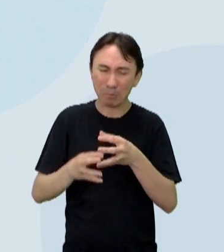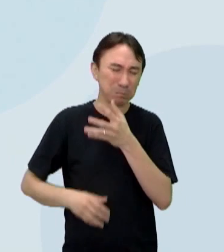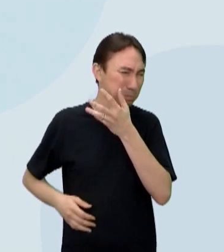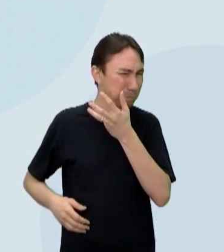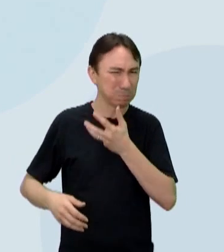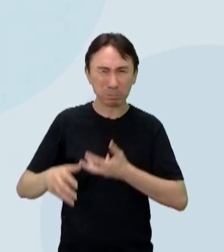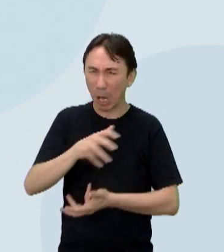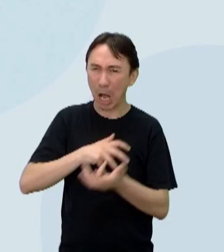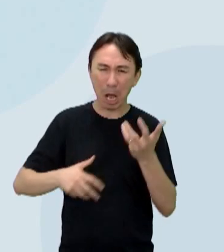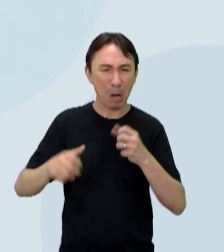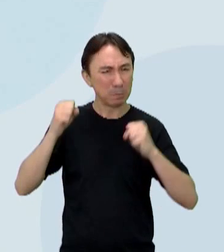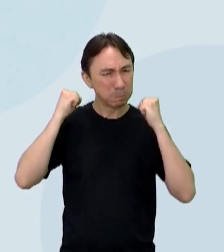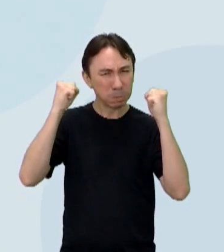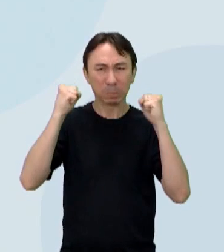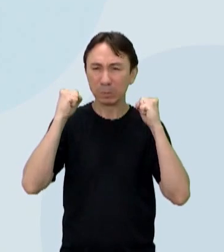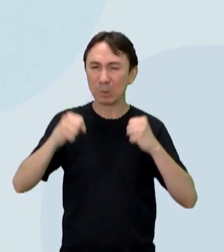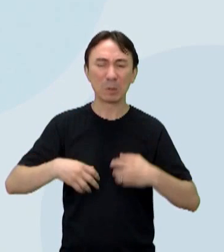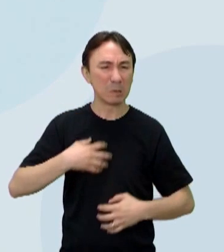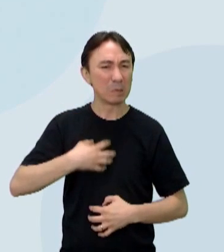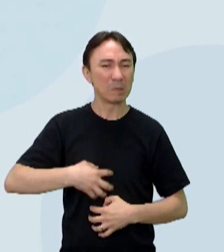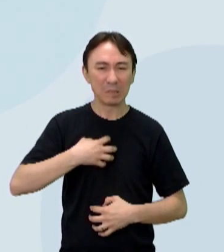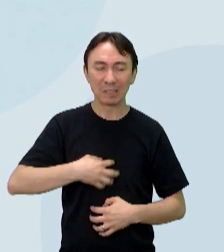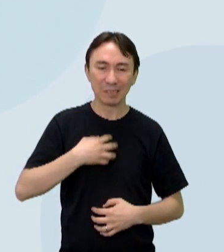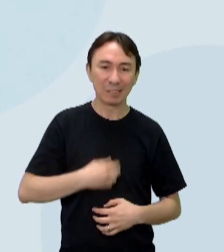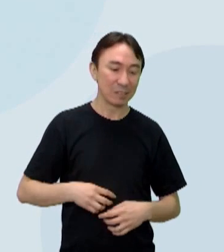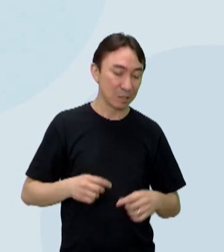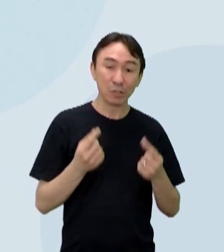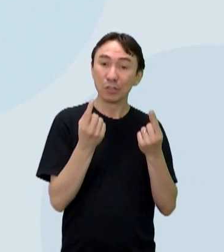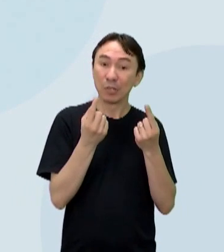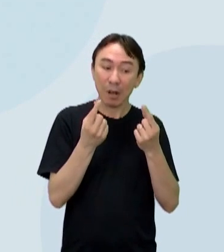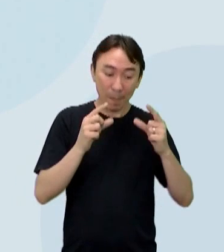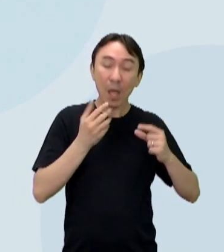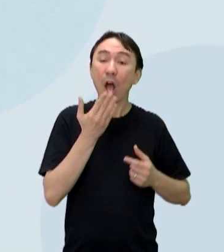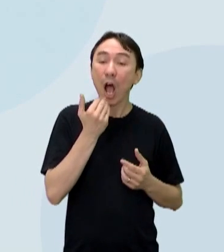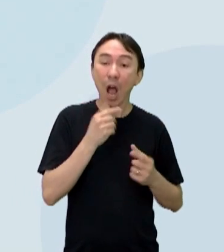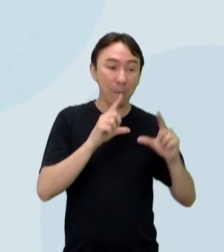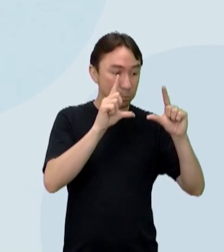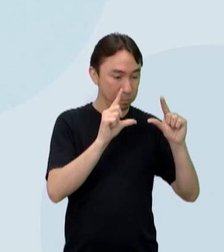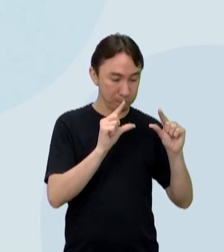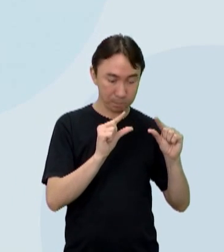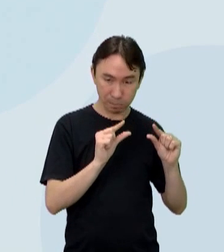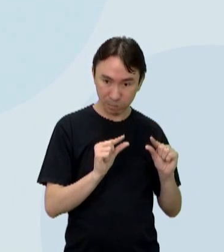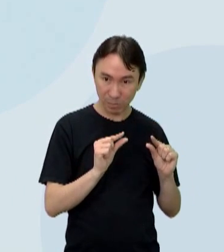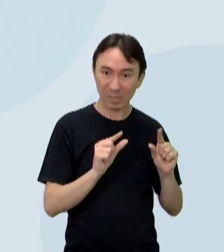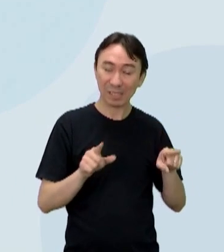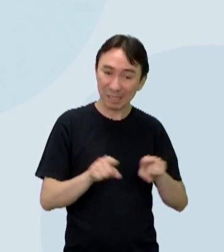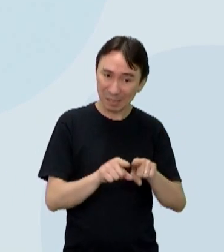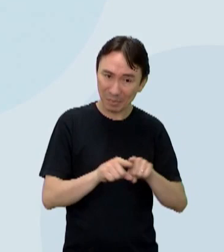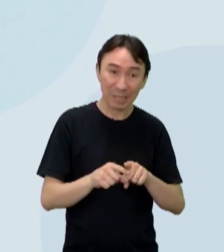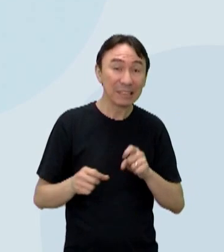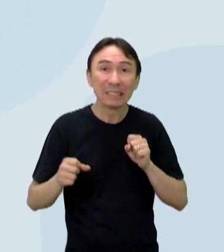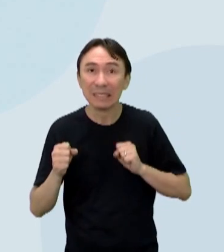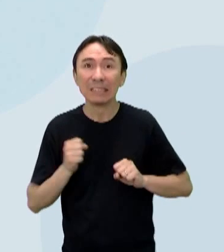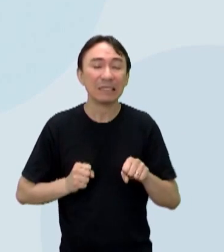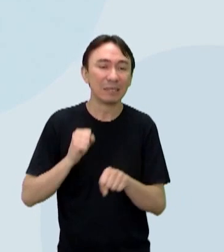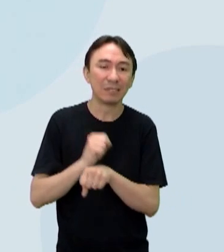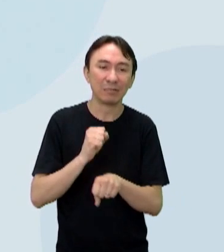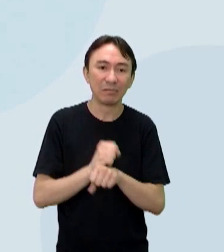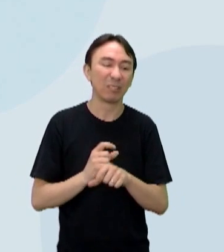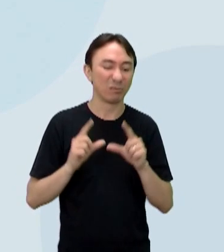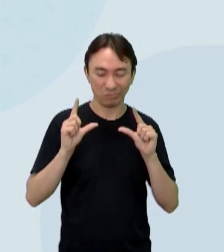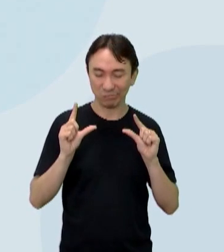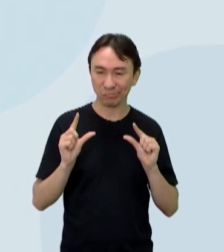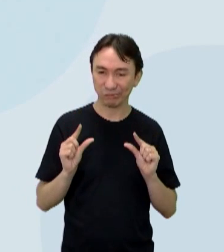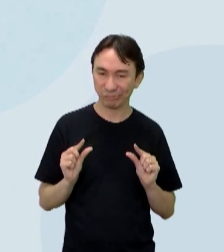já estavam acabando e as esperanças também. Então, olha só, o enunciado... Sabe que eu estou